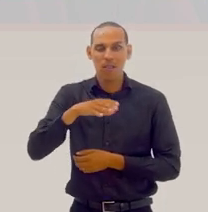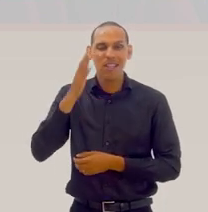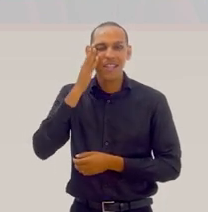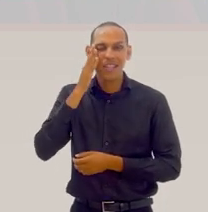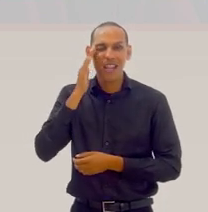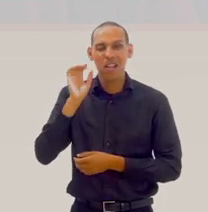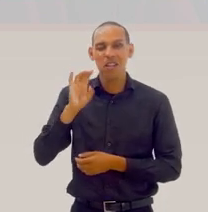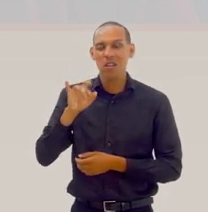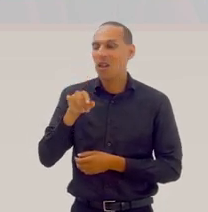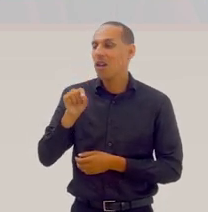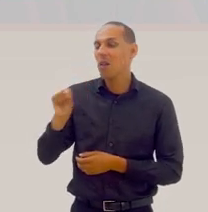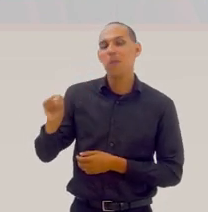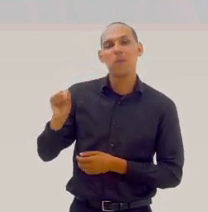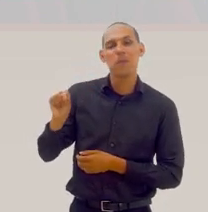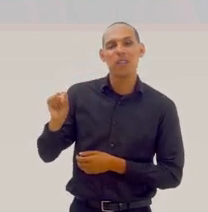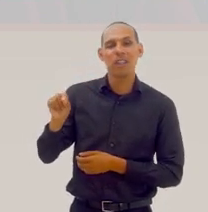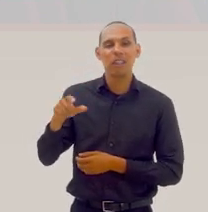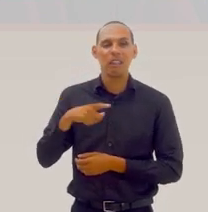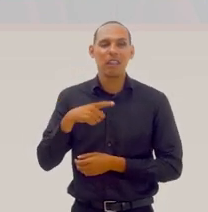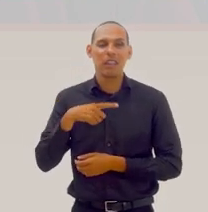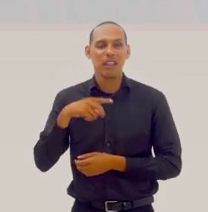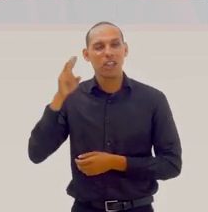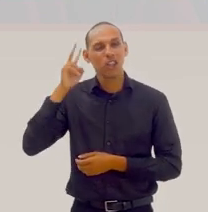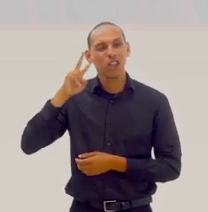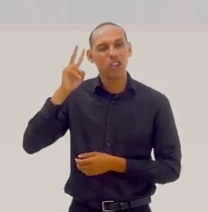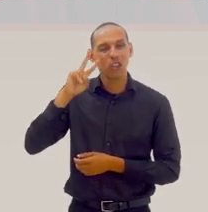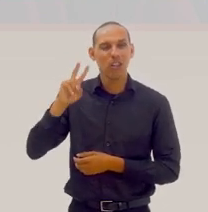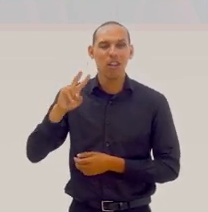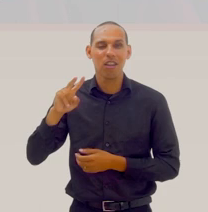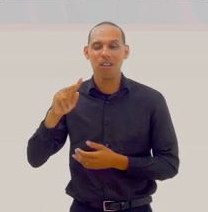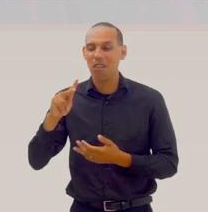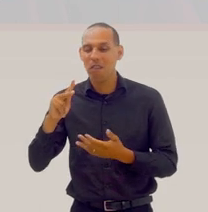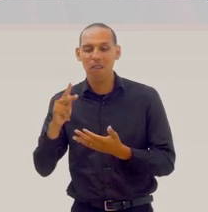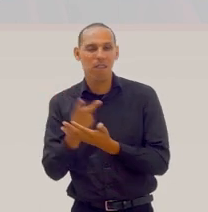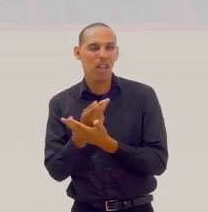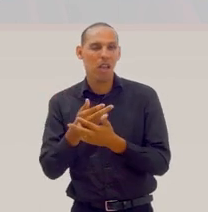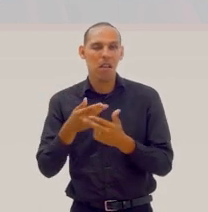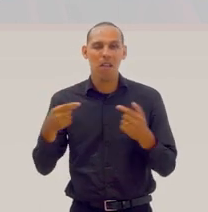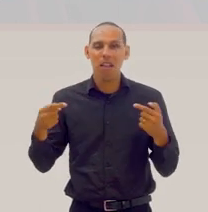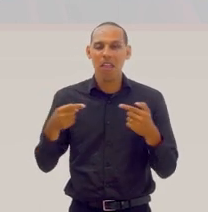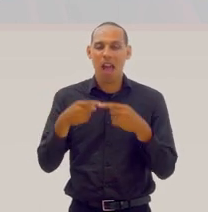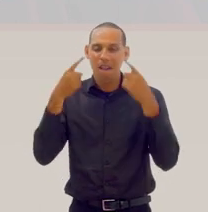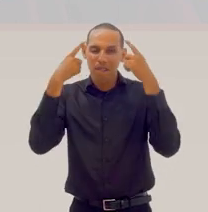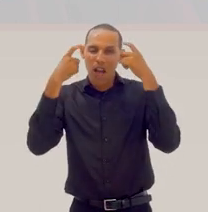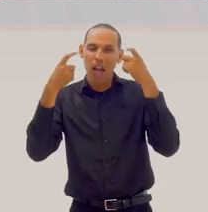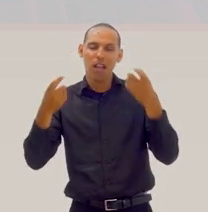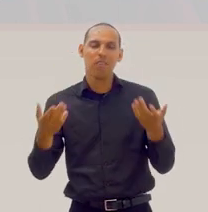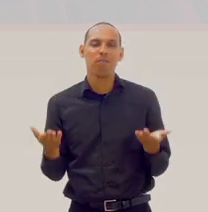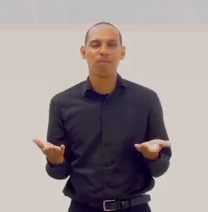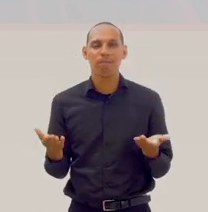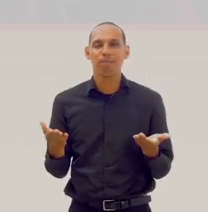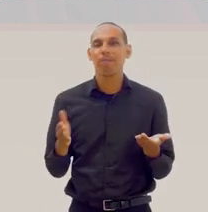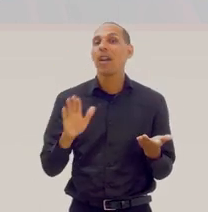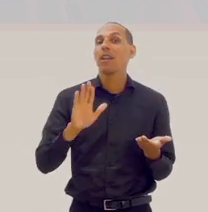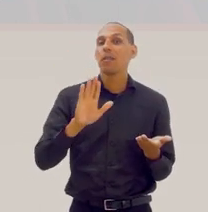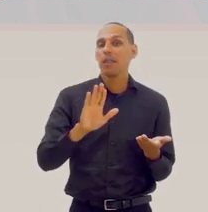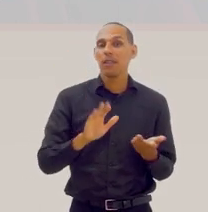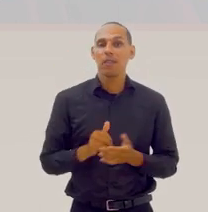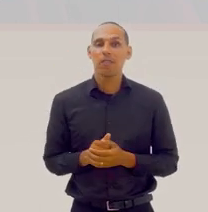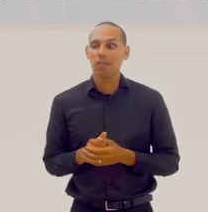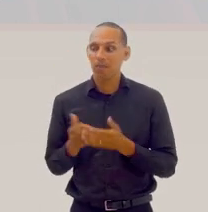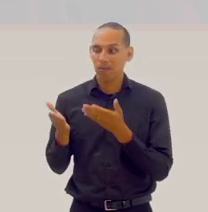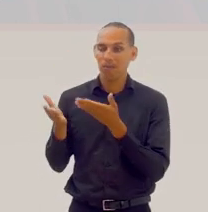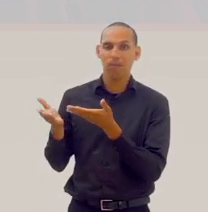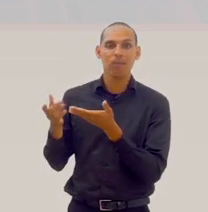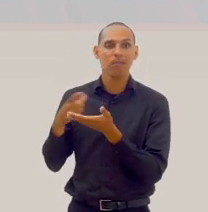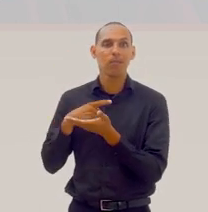falar pelos relatos, por exemplo, quando acontece alguma coisa relacionada à violência, mas que tem